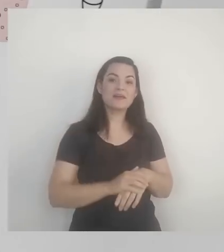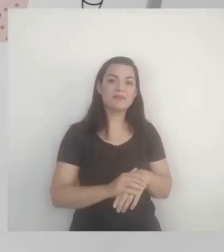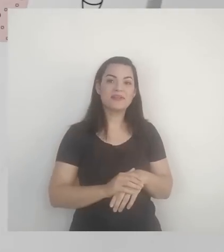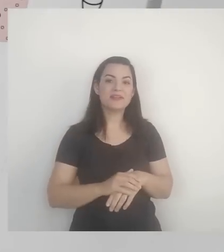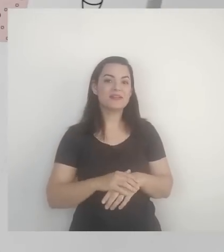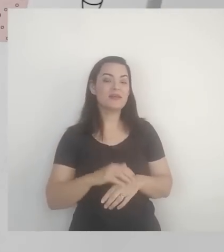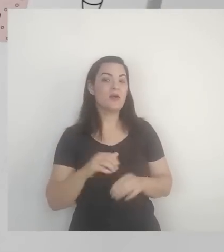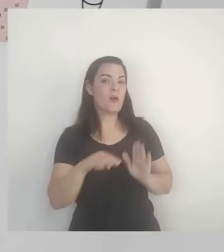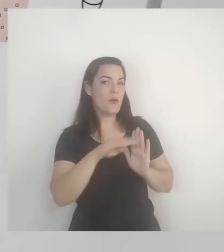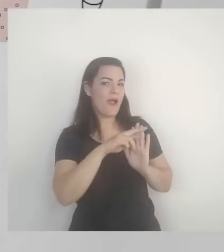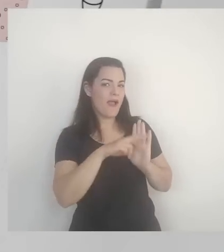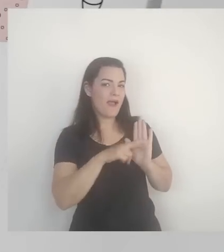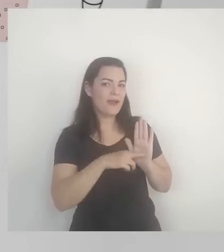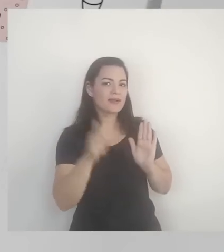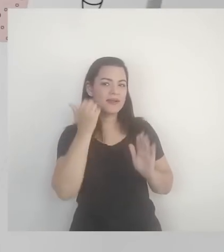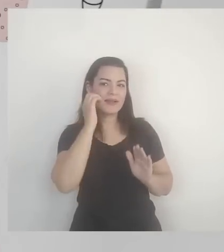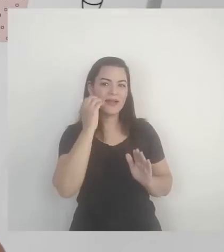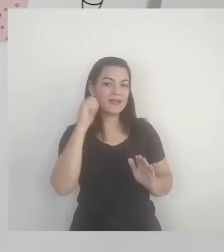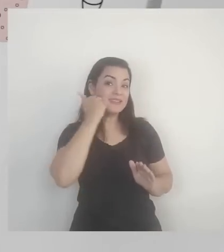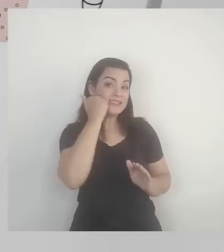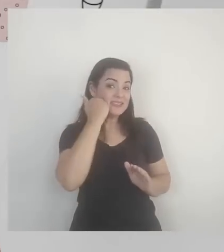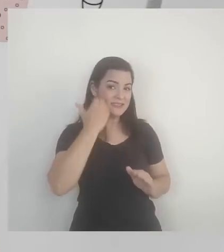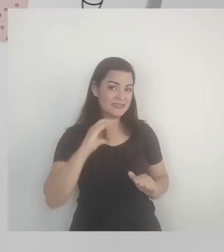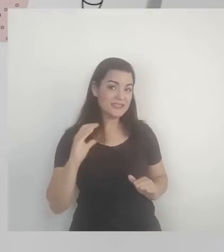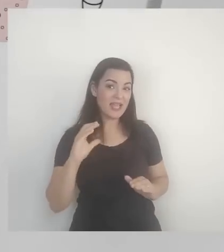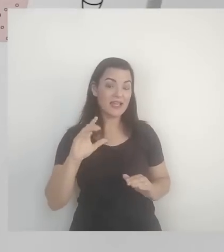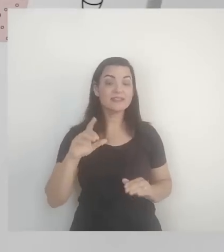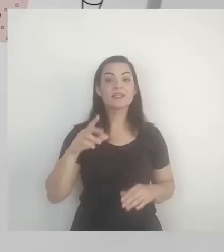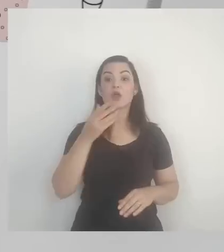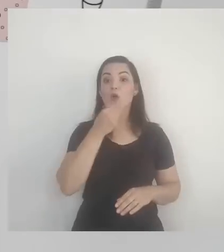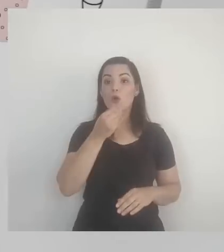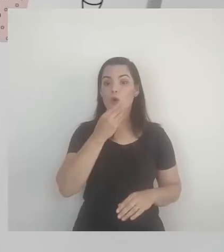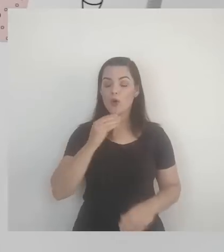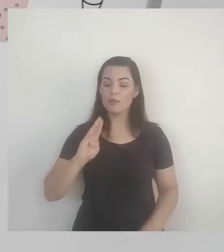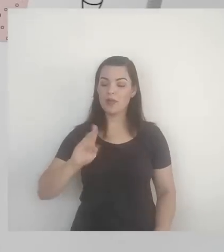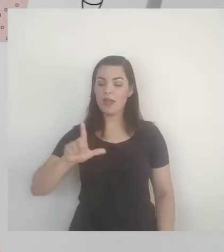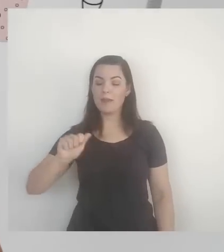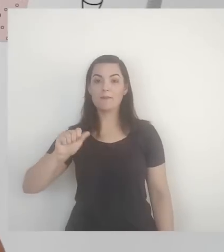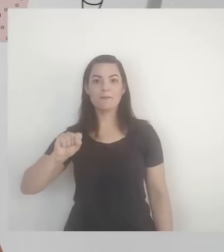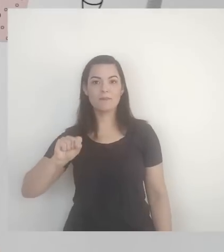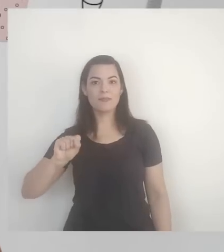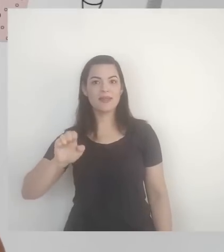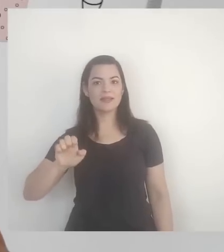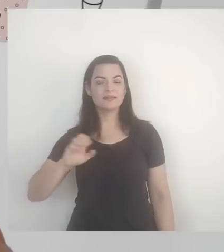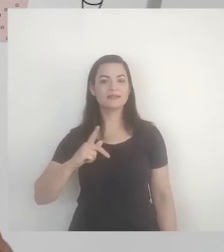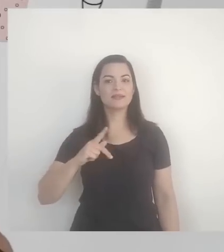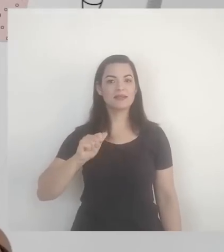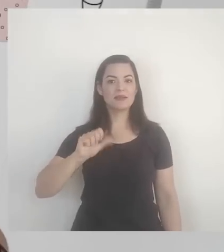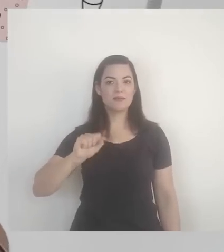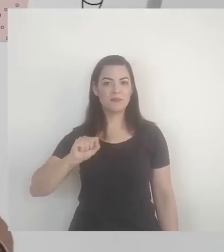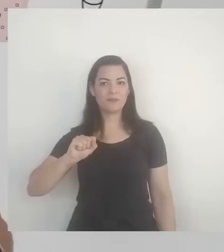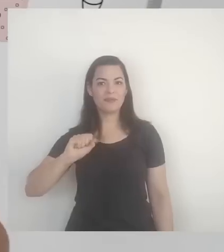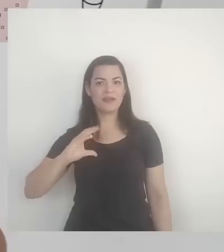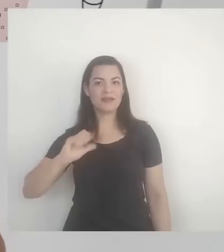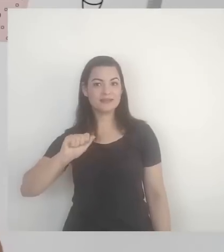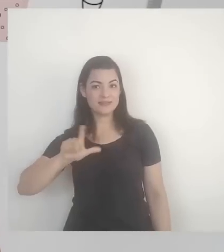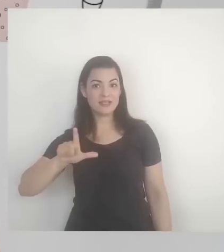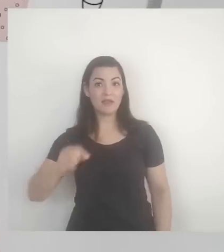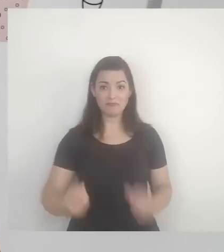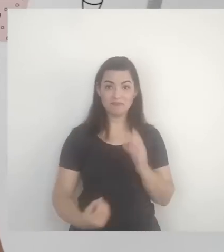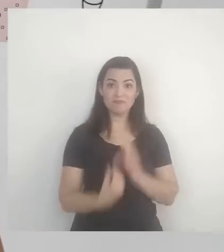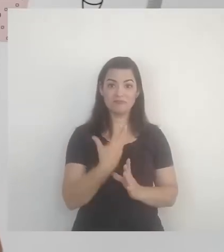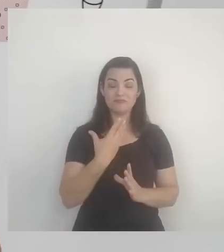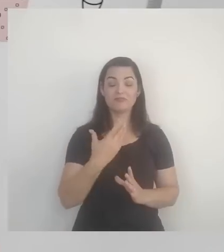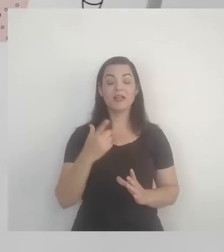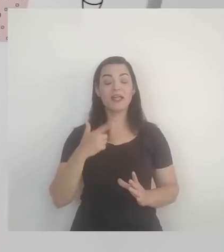ciência criado por Blaise Pascal, o princípio de Pascal, né? Que tem essa distribuição de força aí no